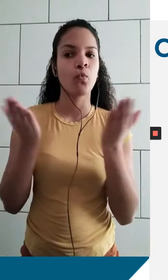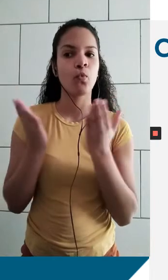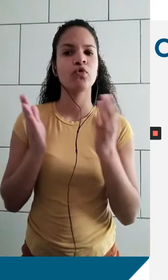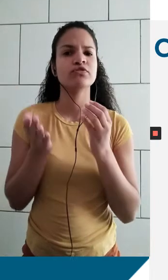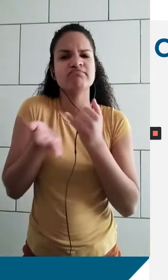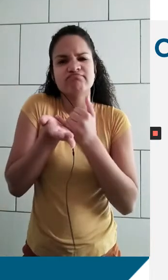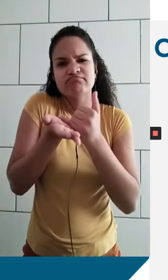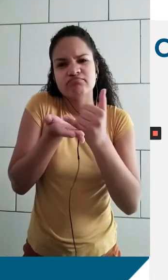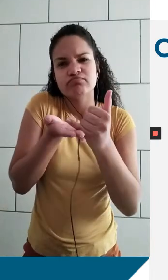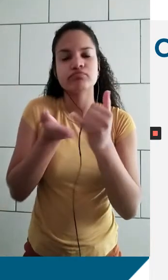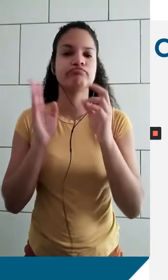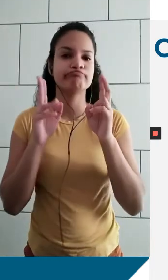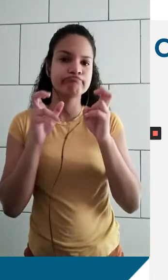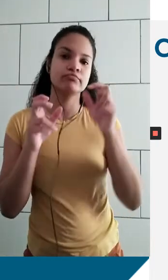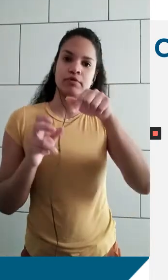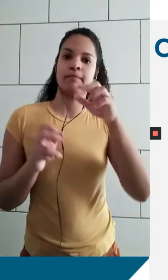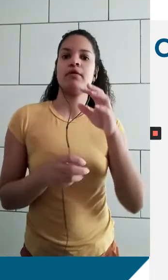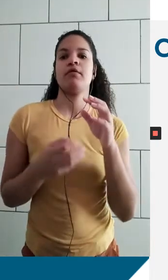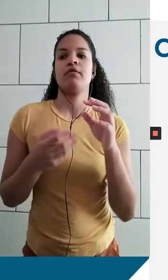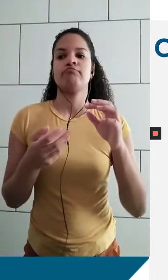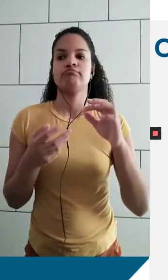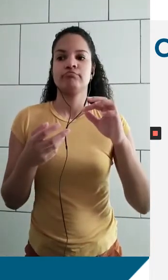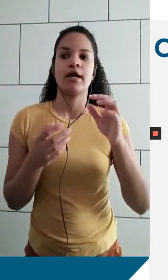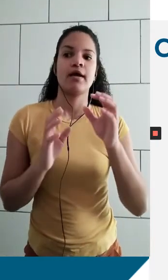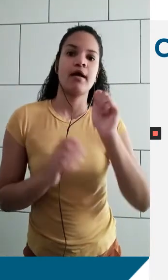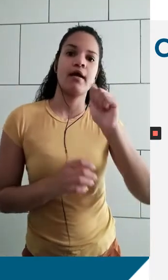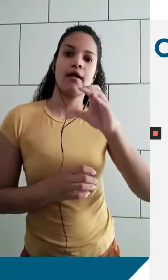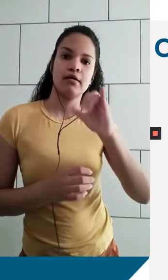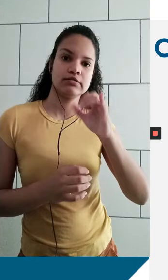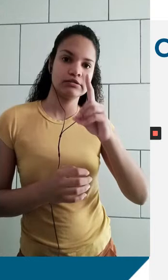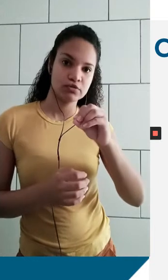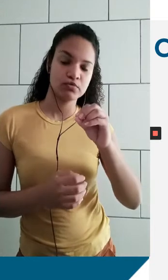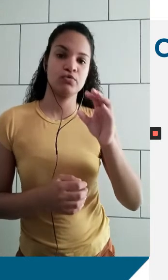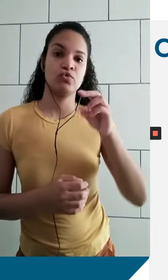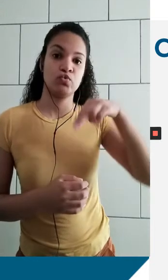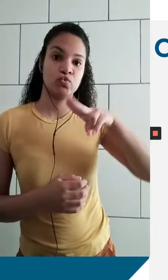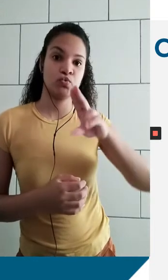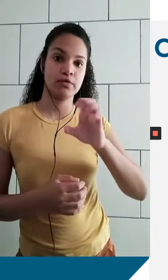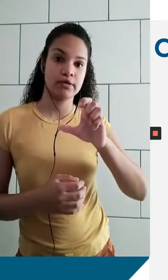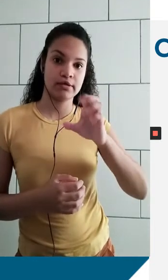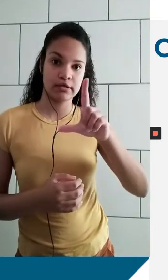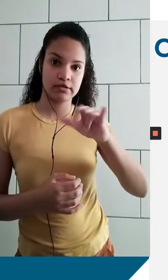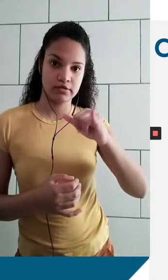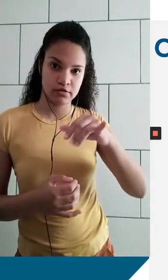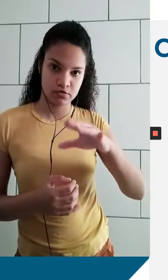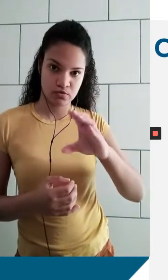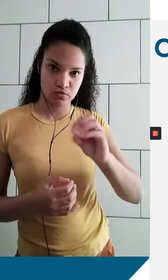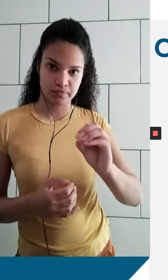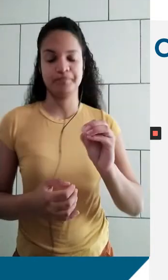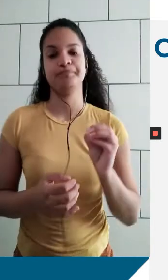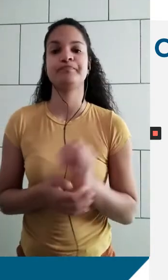chamados ácidos nucleicos, tendo um enfoque no capítulo 21 do nosso